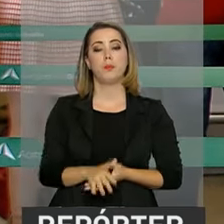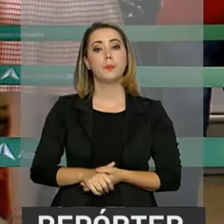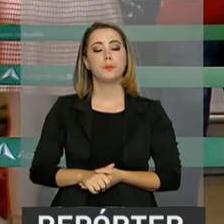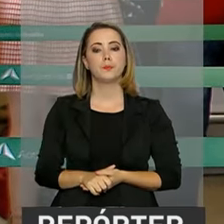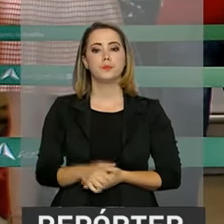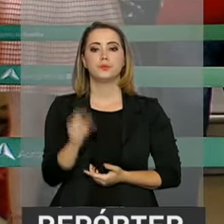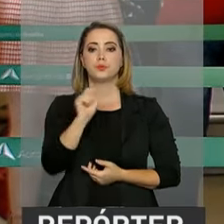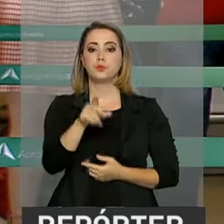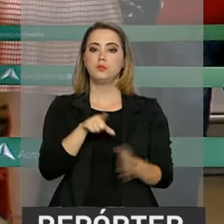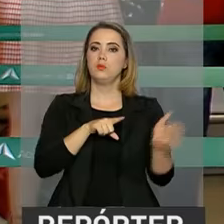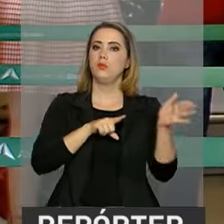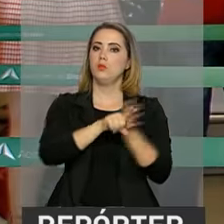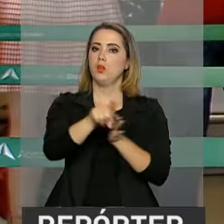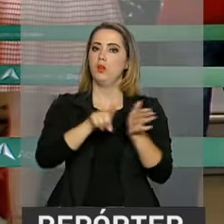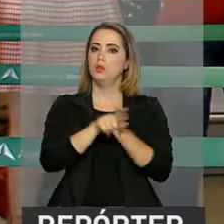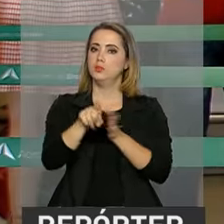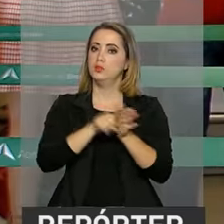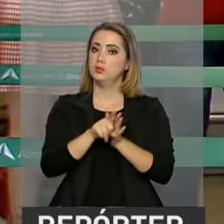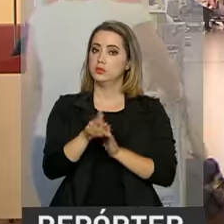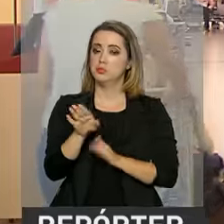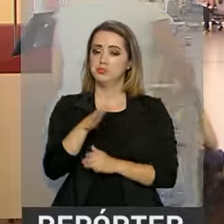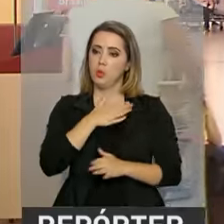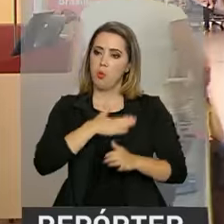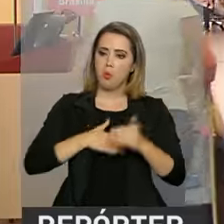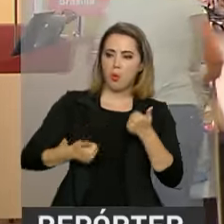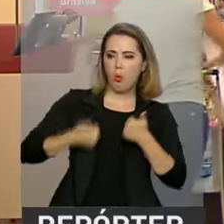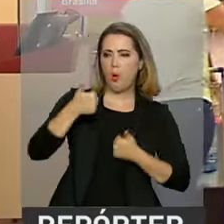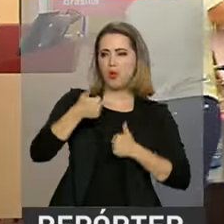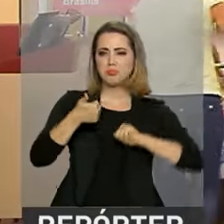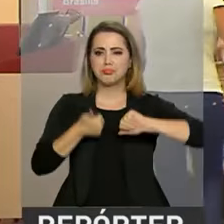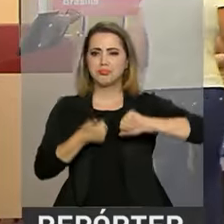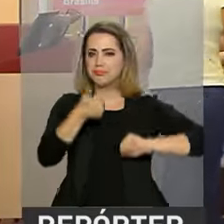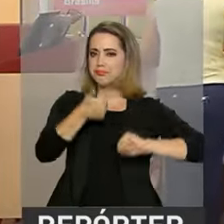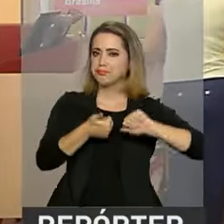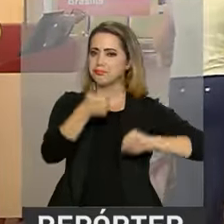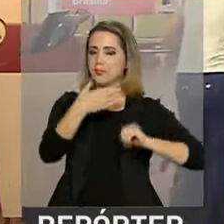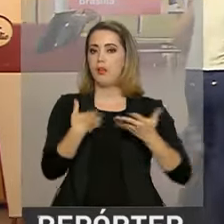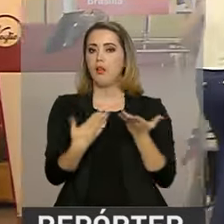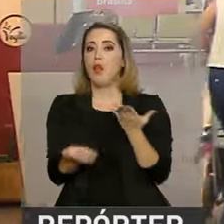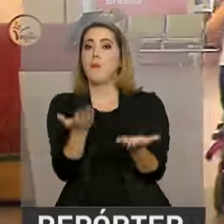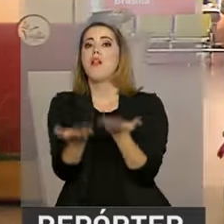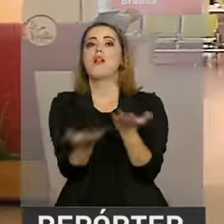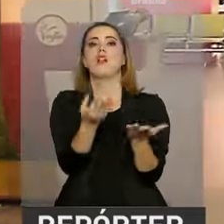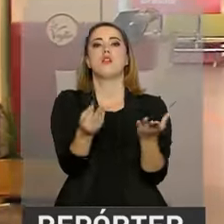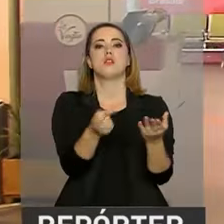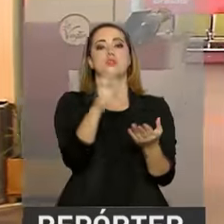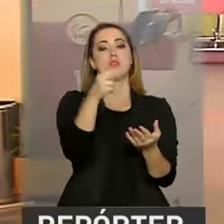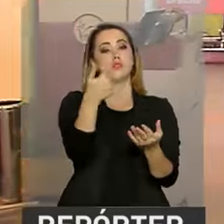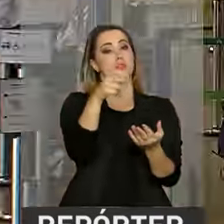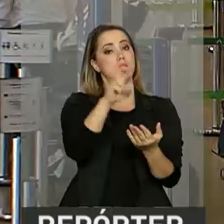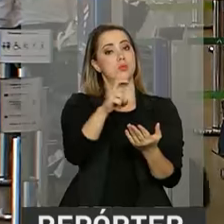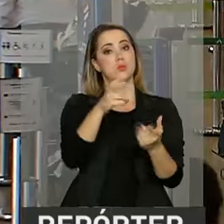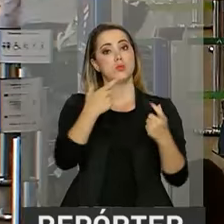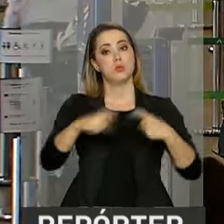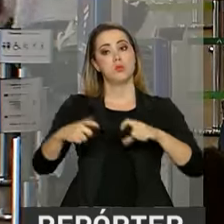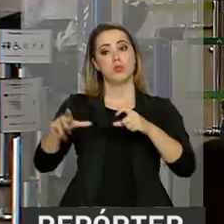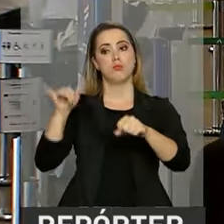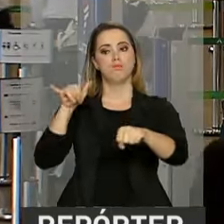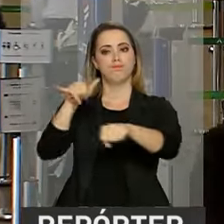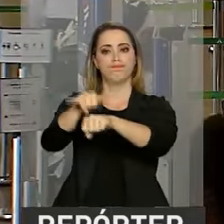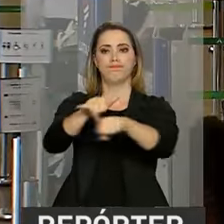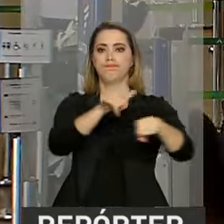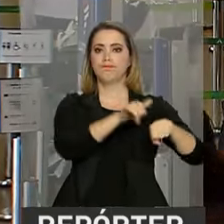A pesquisa sobre a satisfação geral do passageiro fez um balanço do desempenho dos 15 principais aeroportos do Brasil, que